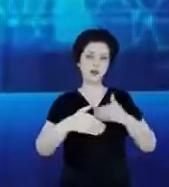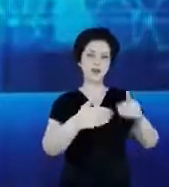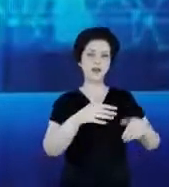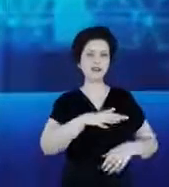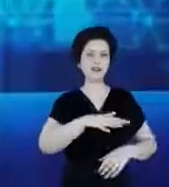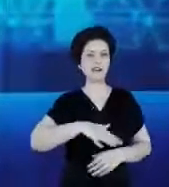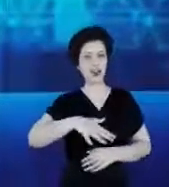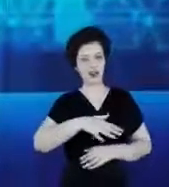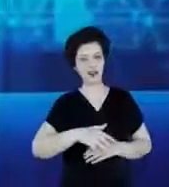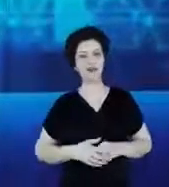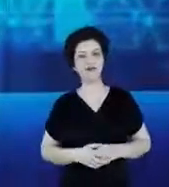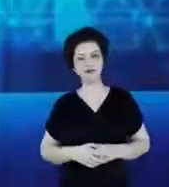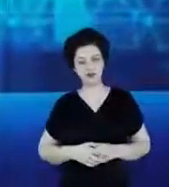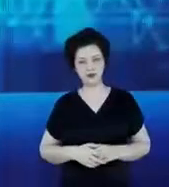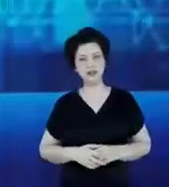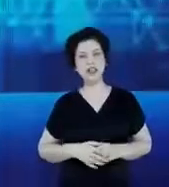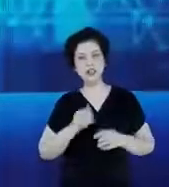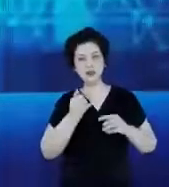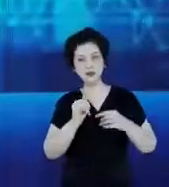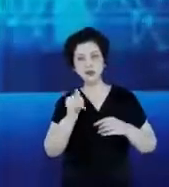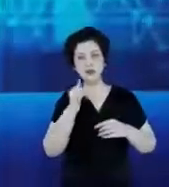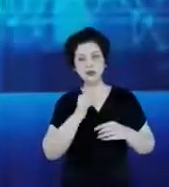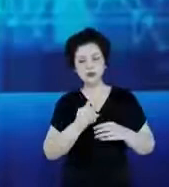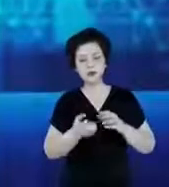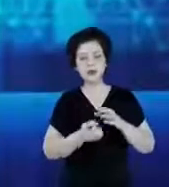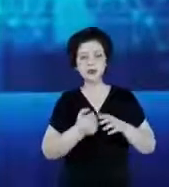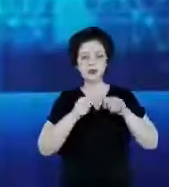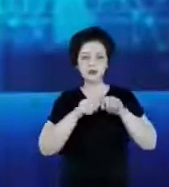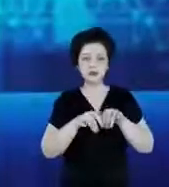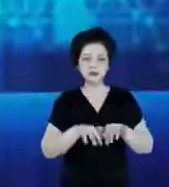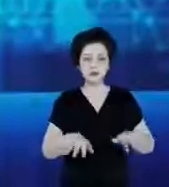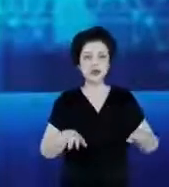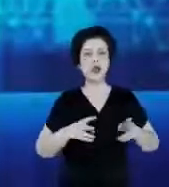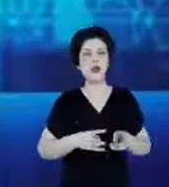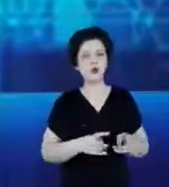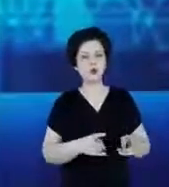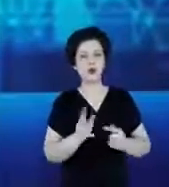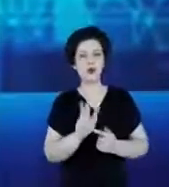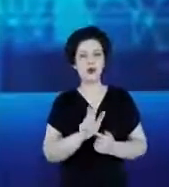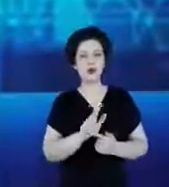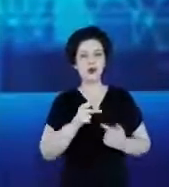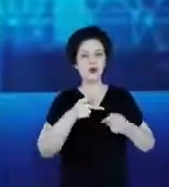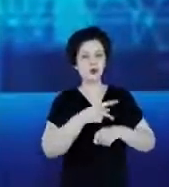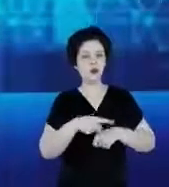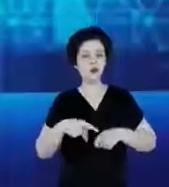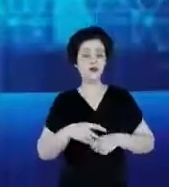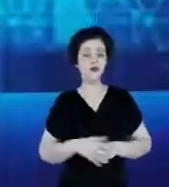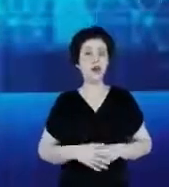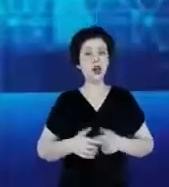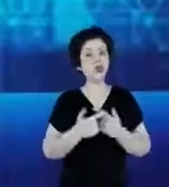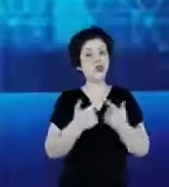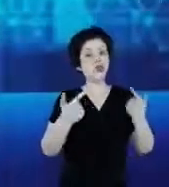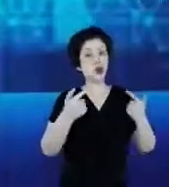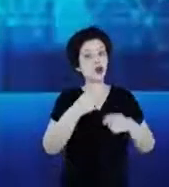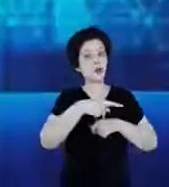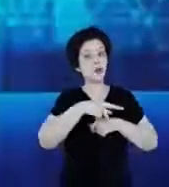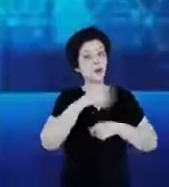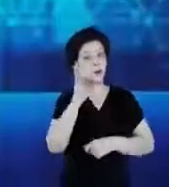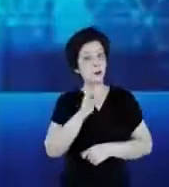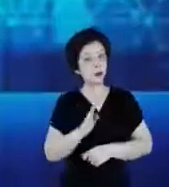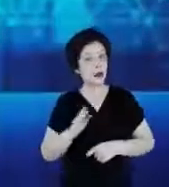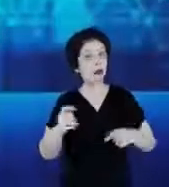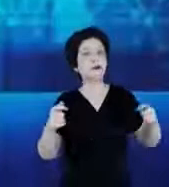parque gerador, ele deve e vai continuar a ser renovável. Sorte do país que vivemos e que temos as